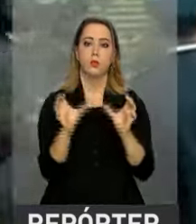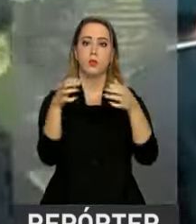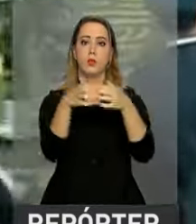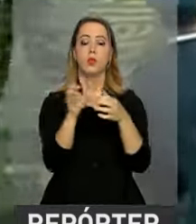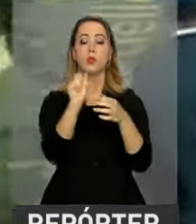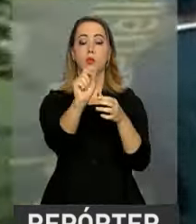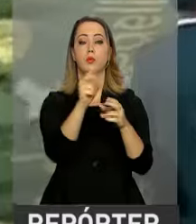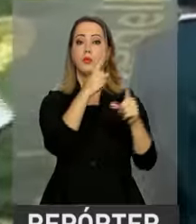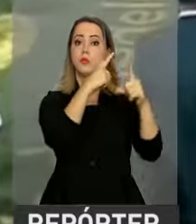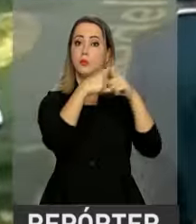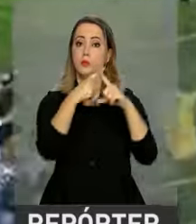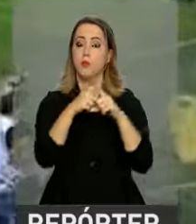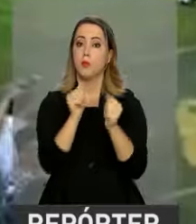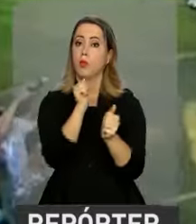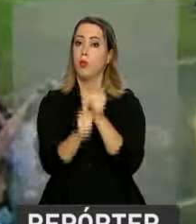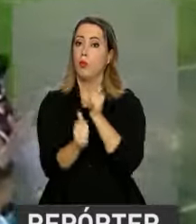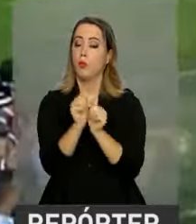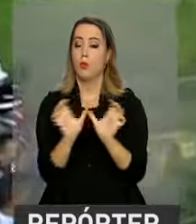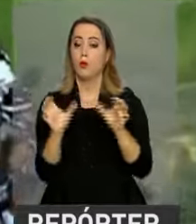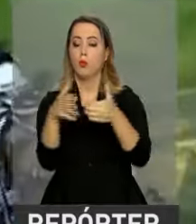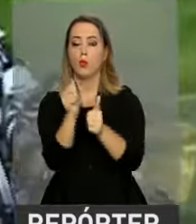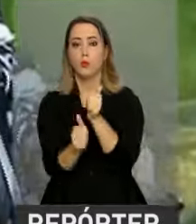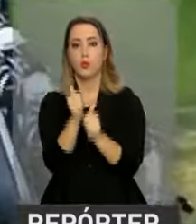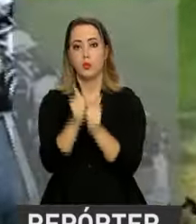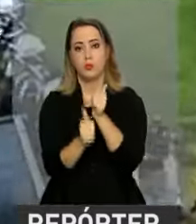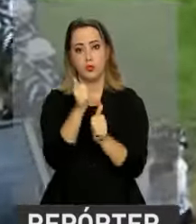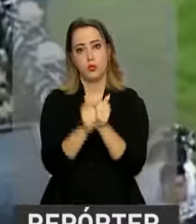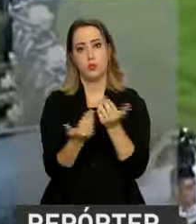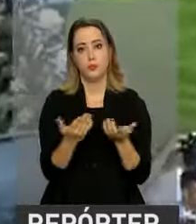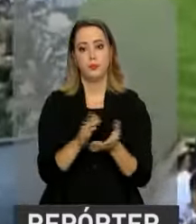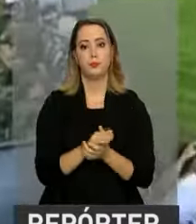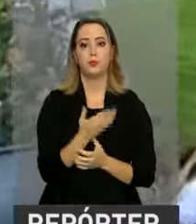Atlético Nacional e pela Prefeitura de Medellín.